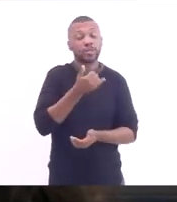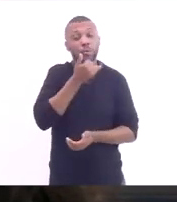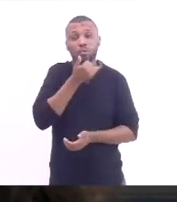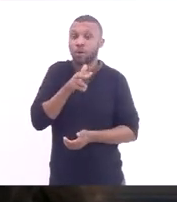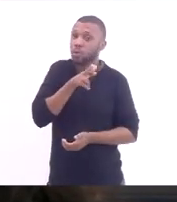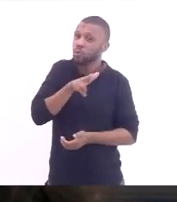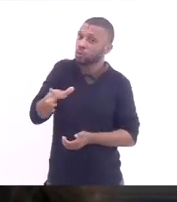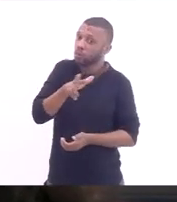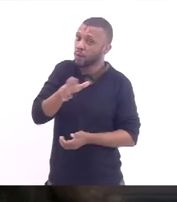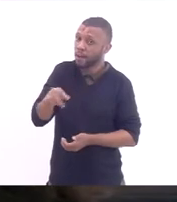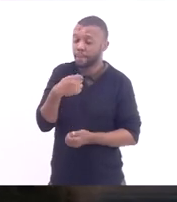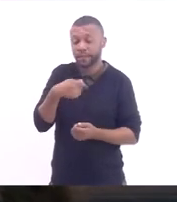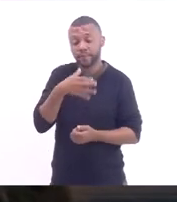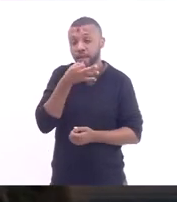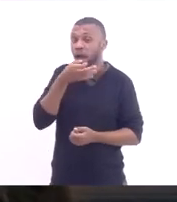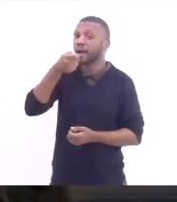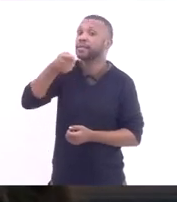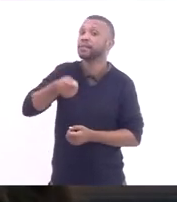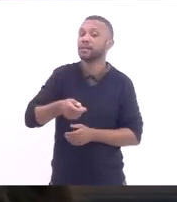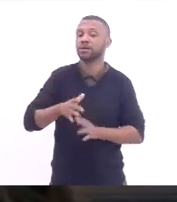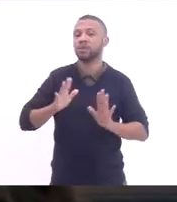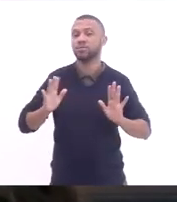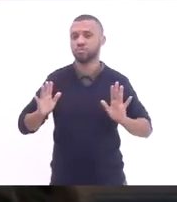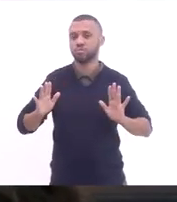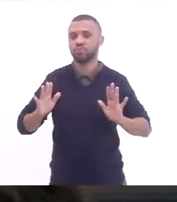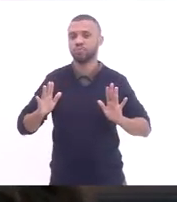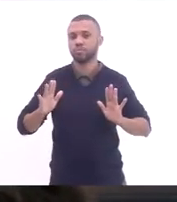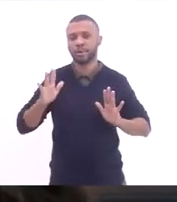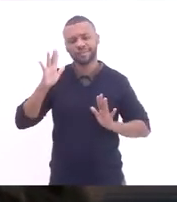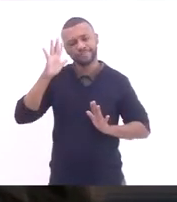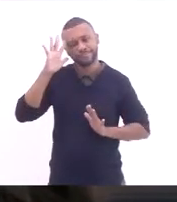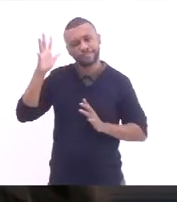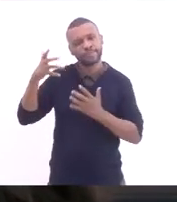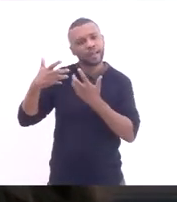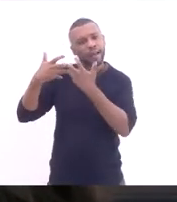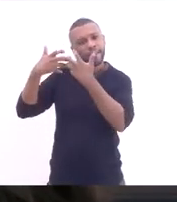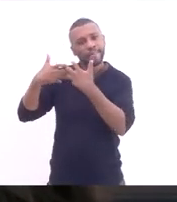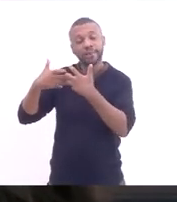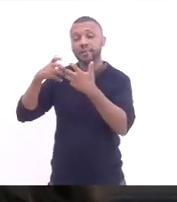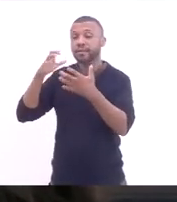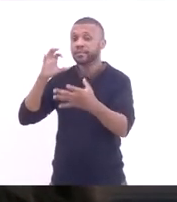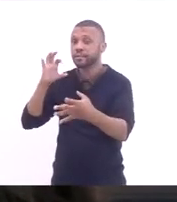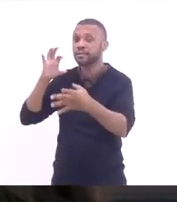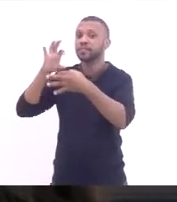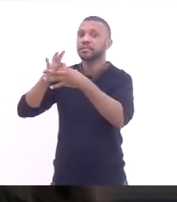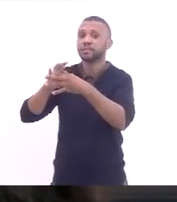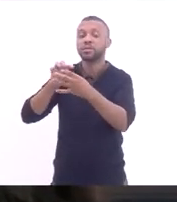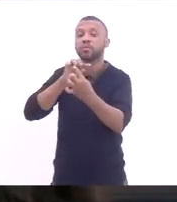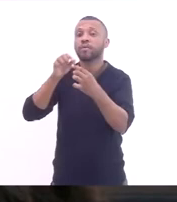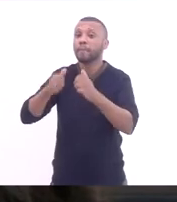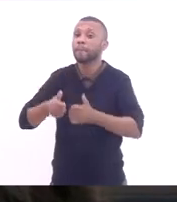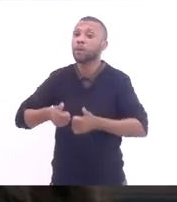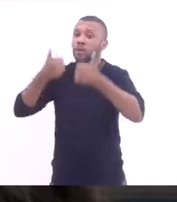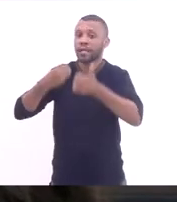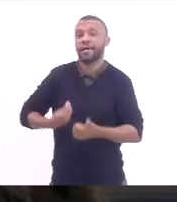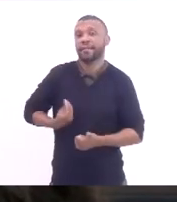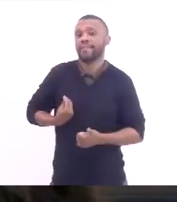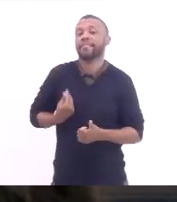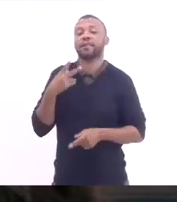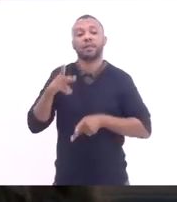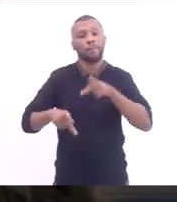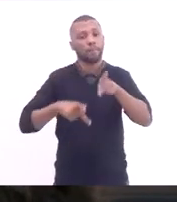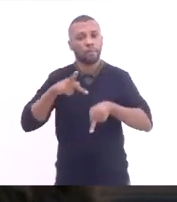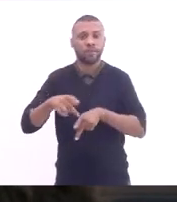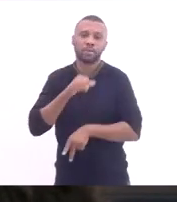Ou isto tem, reflita diretamente na melhoria das condições de vida da